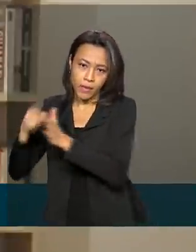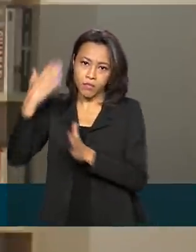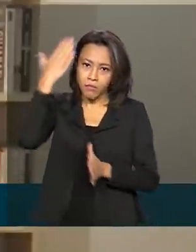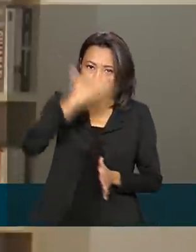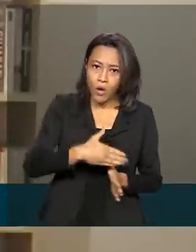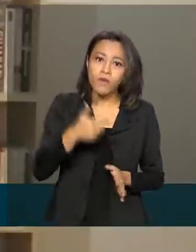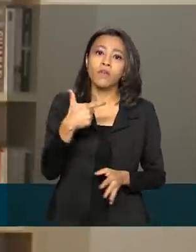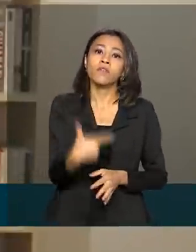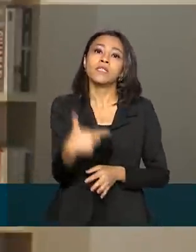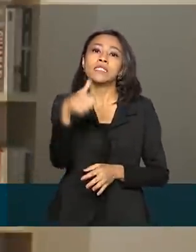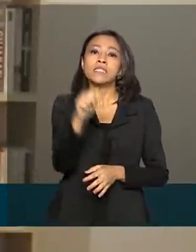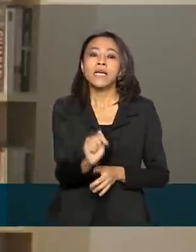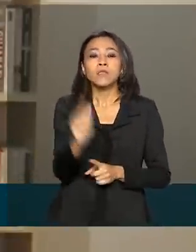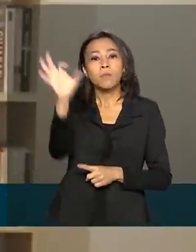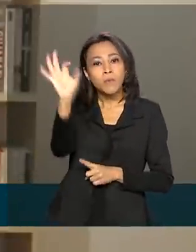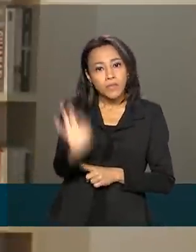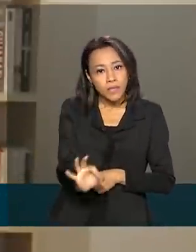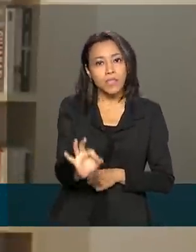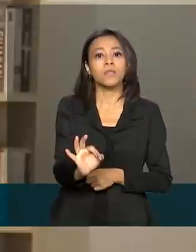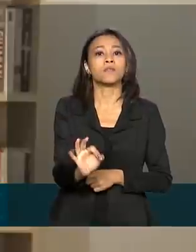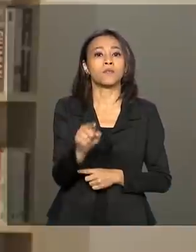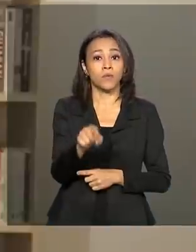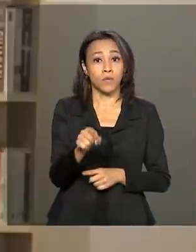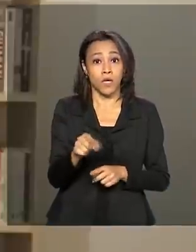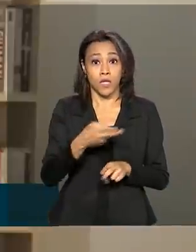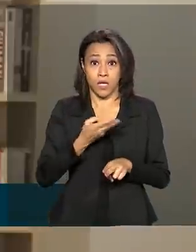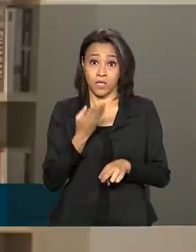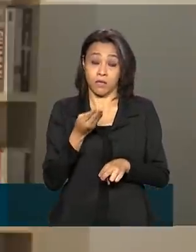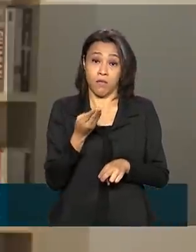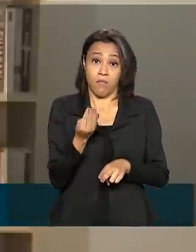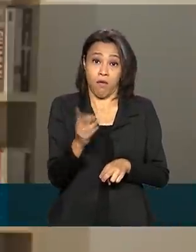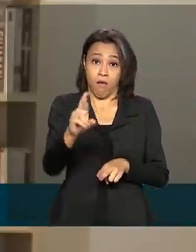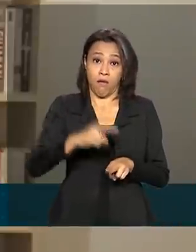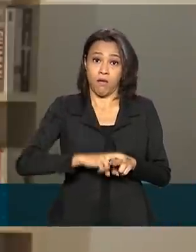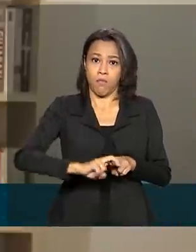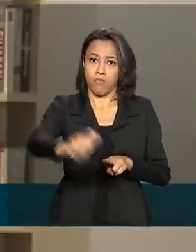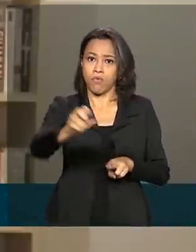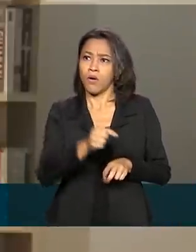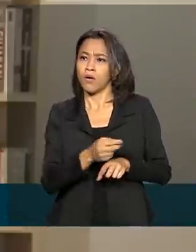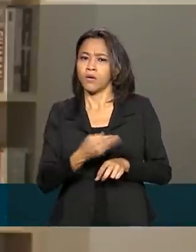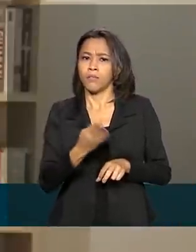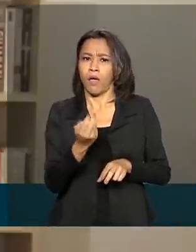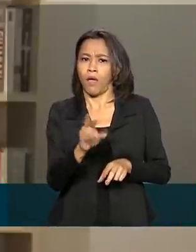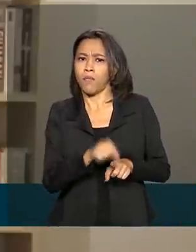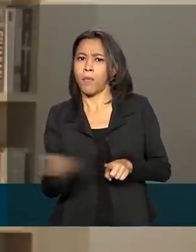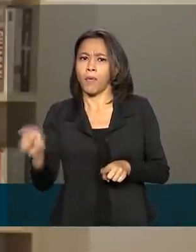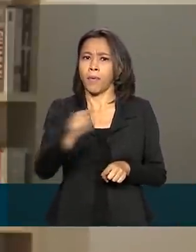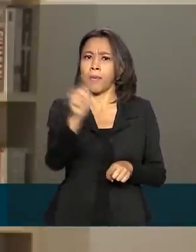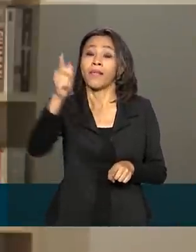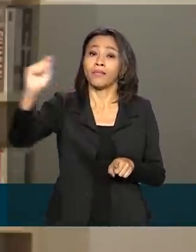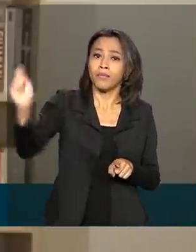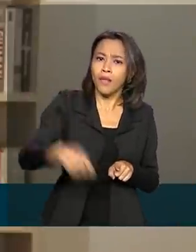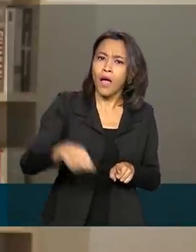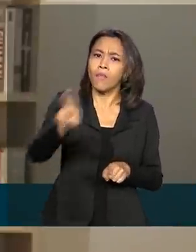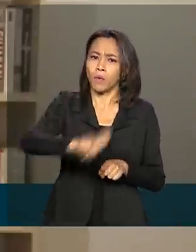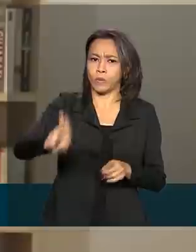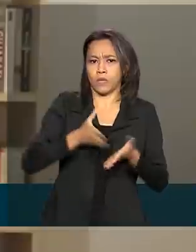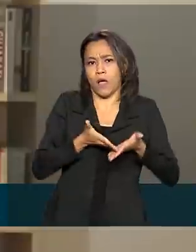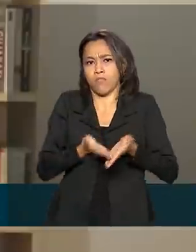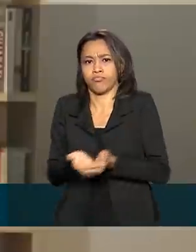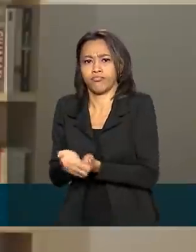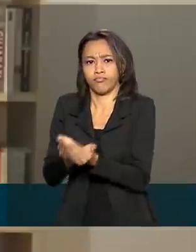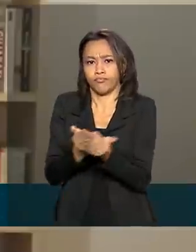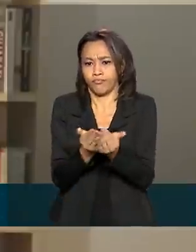do escoamento da produção por rodovias tem capacidade de migrar para a cabotagem, mostrando exatamente